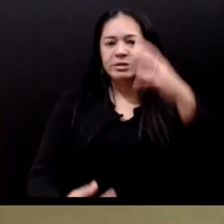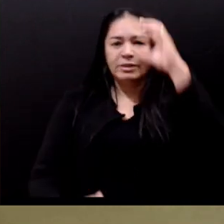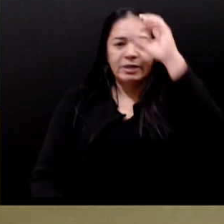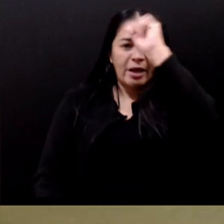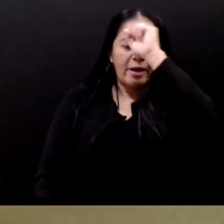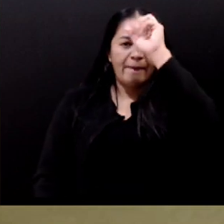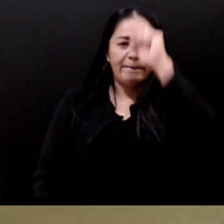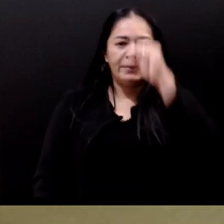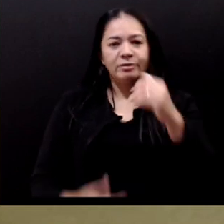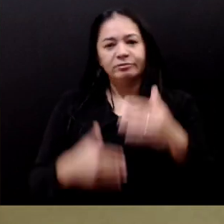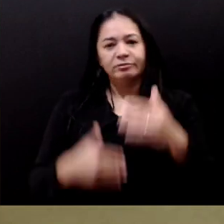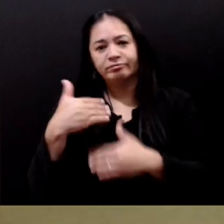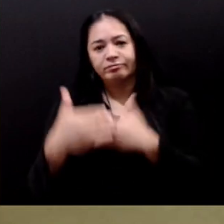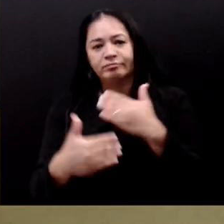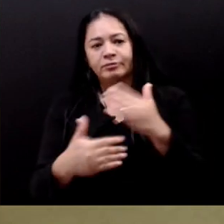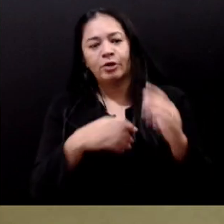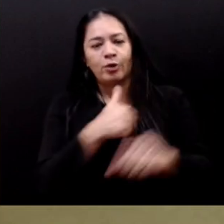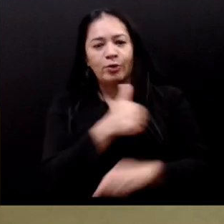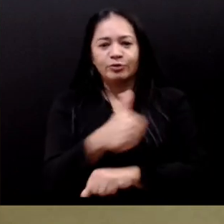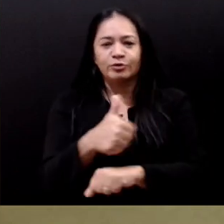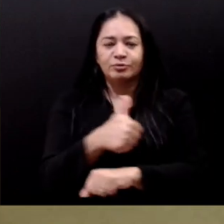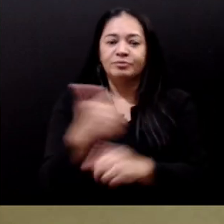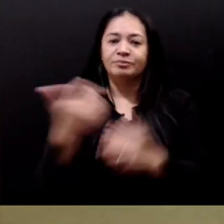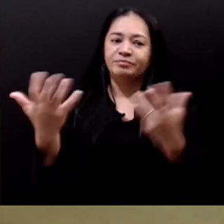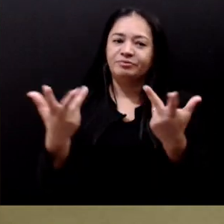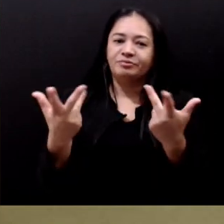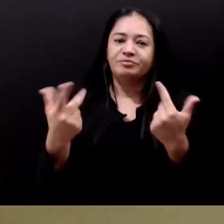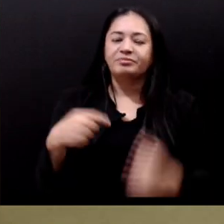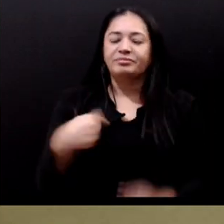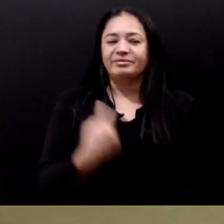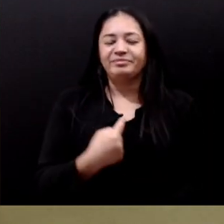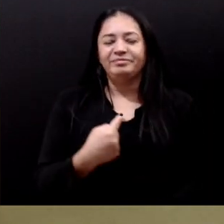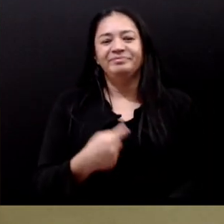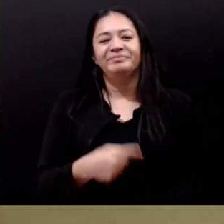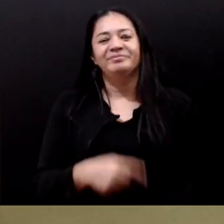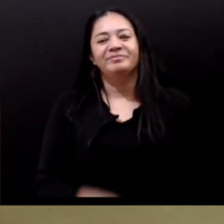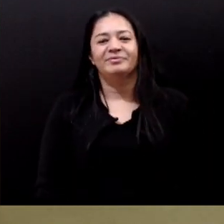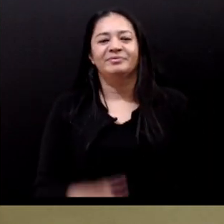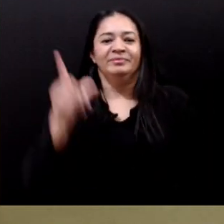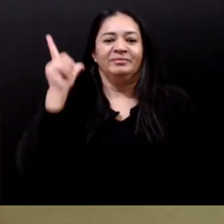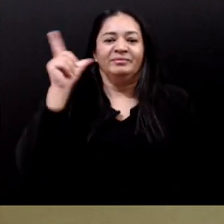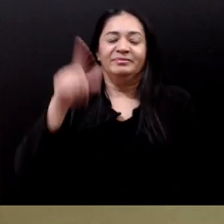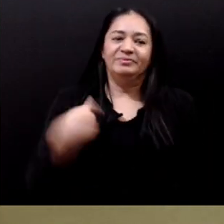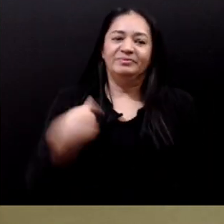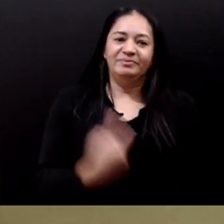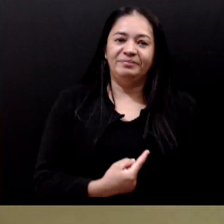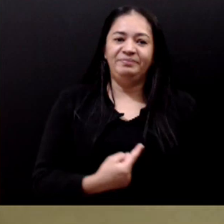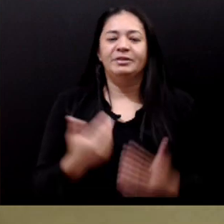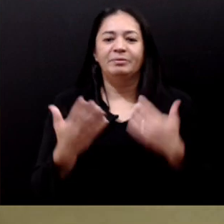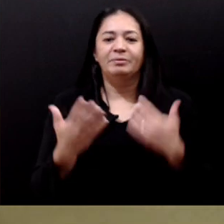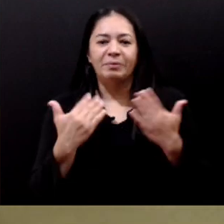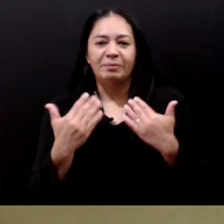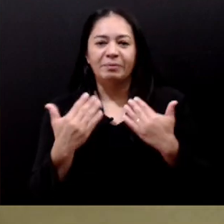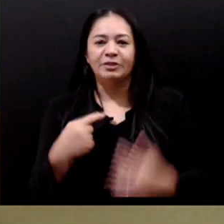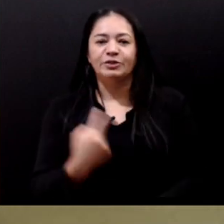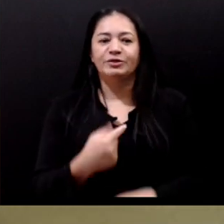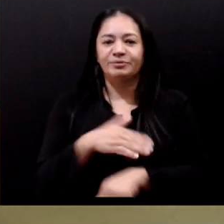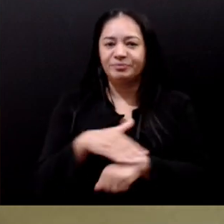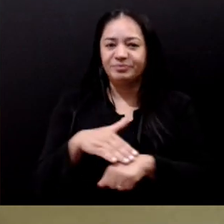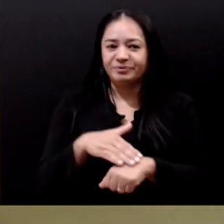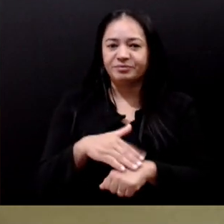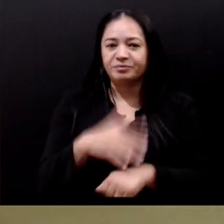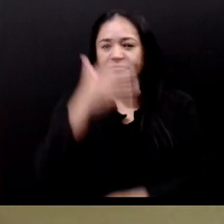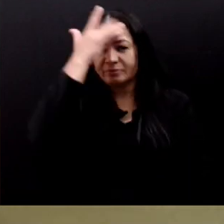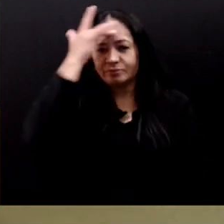esses profissionais maravilhosos que a nossa produção consegue para a gente abordar, para a gente bater papo, para a gente conversar. E o pessoal de casa participa conosco.